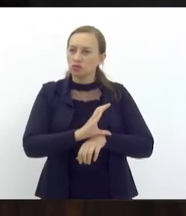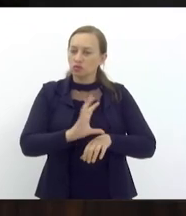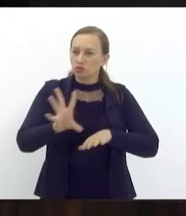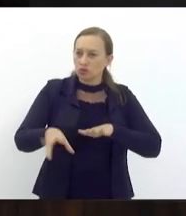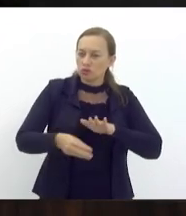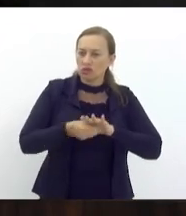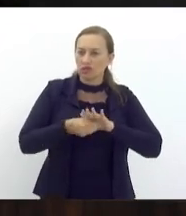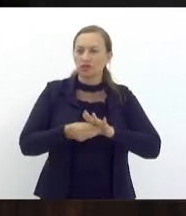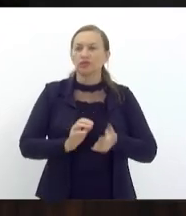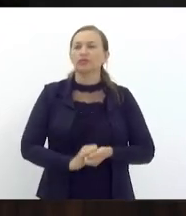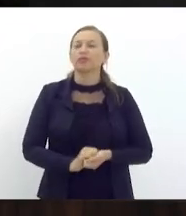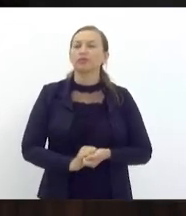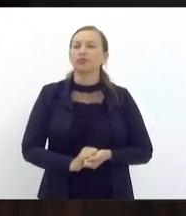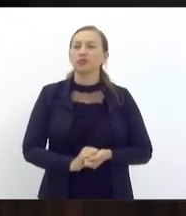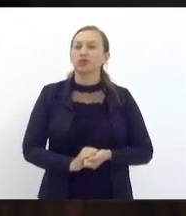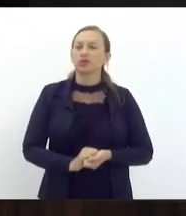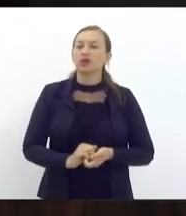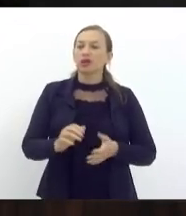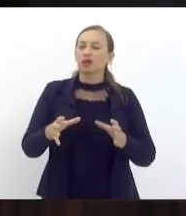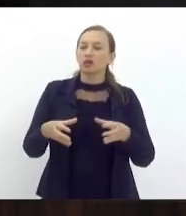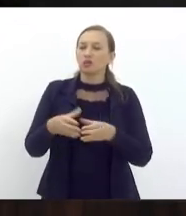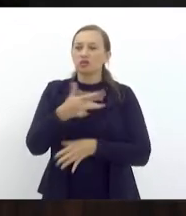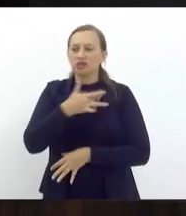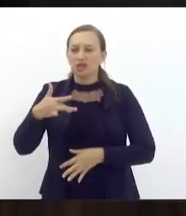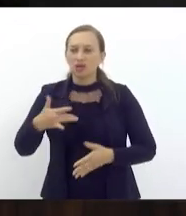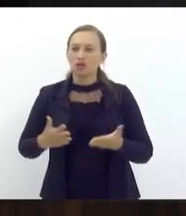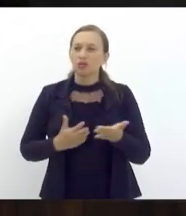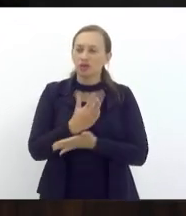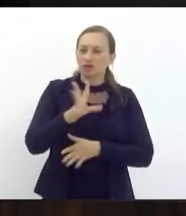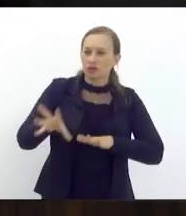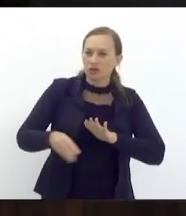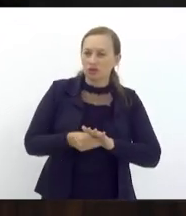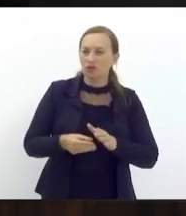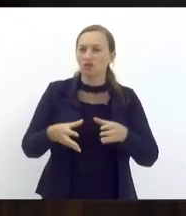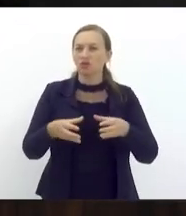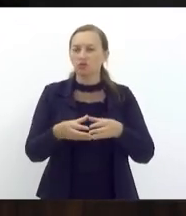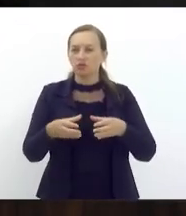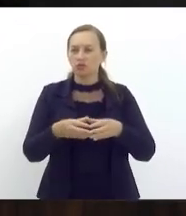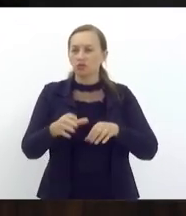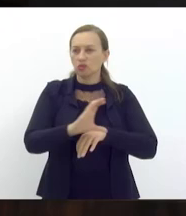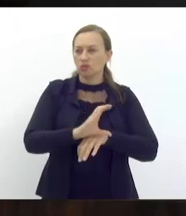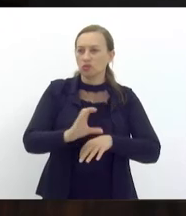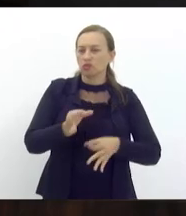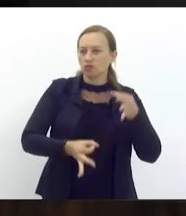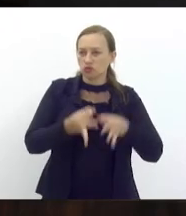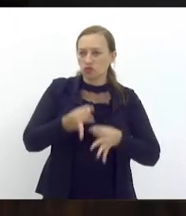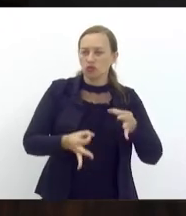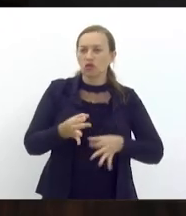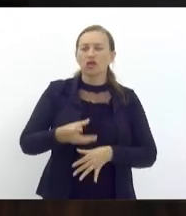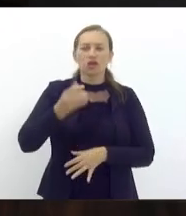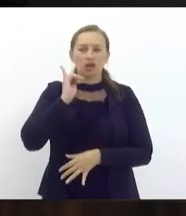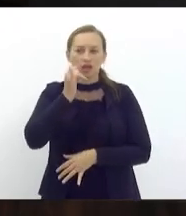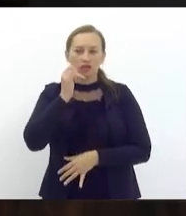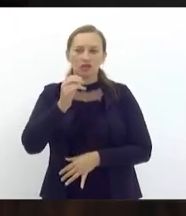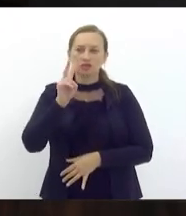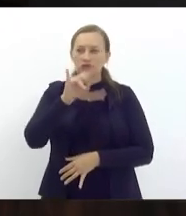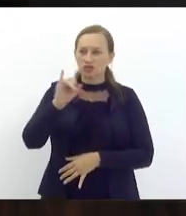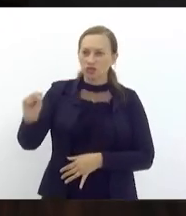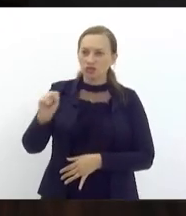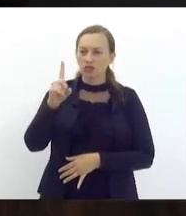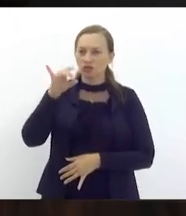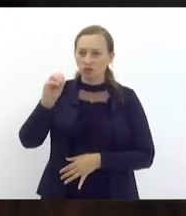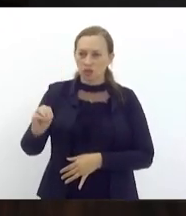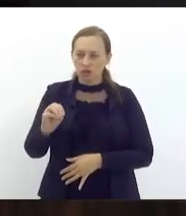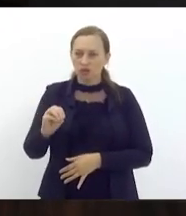com emendas e de saúde favorável com as imensas a comissão de construção e justiça relatores Deputado Vinícius cozzolino Dr